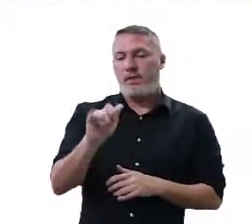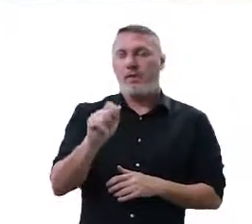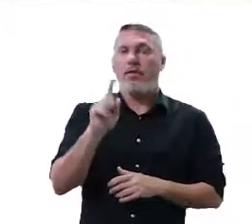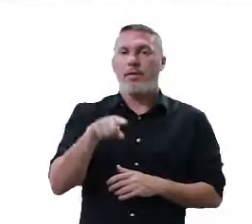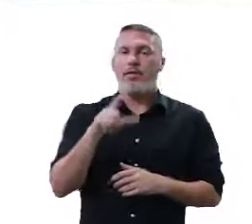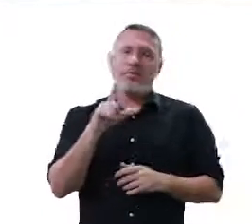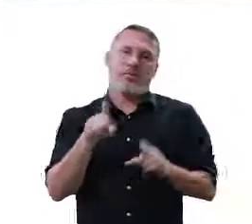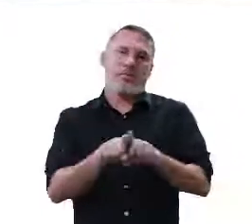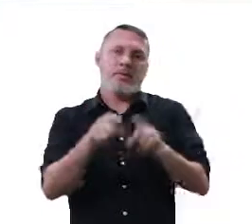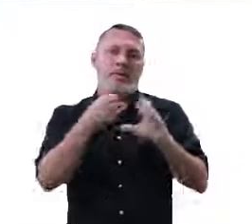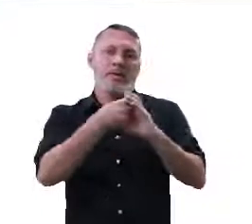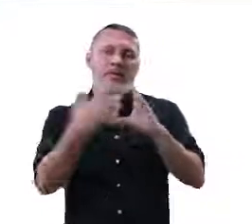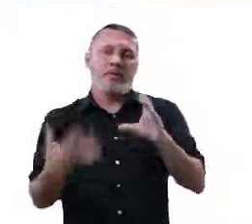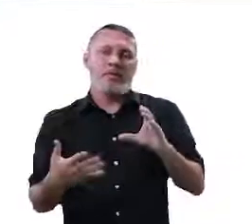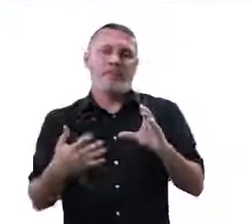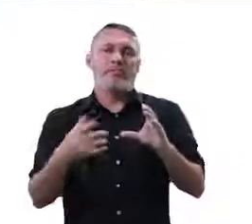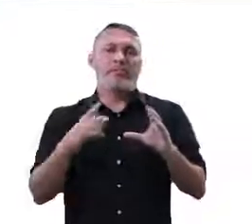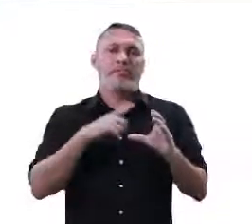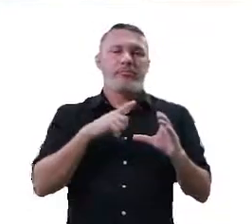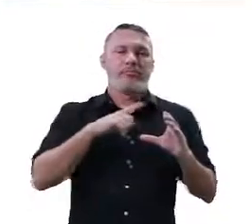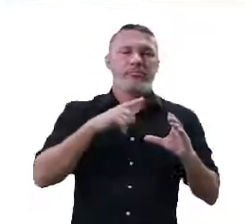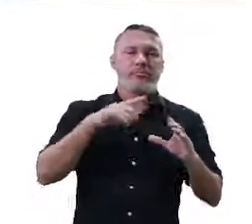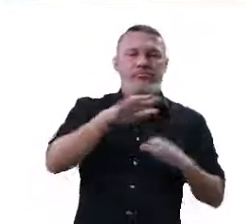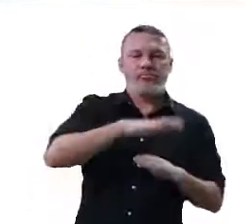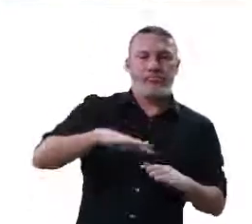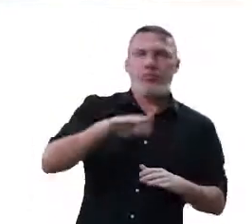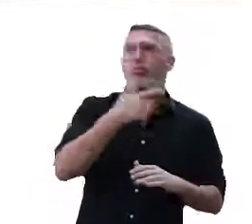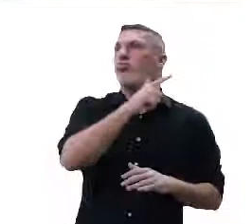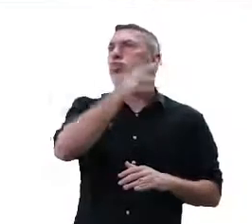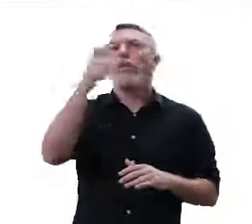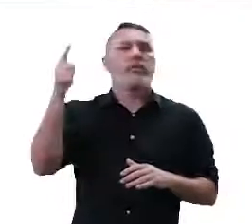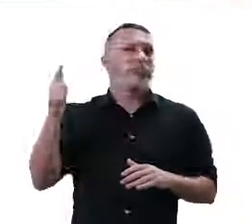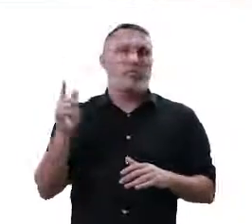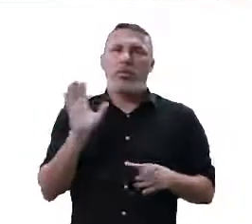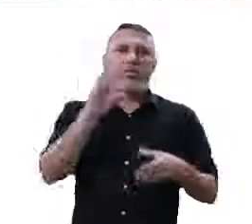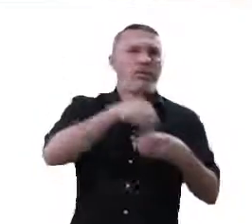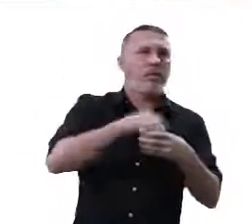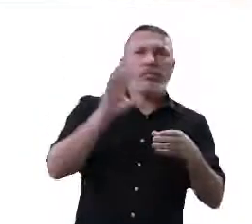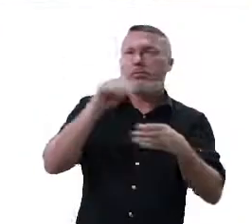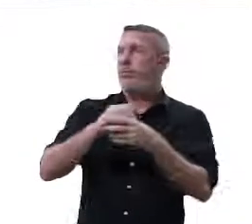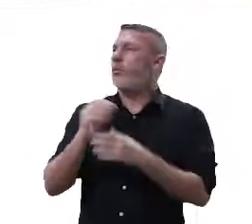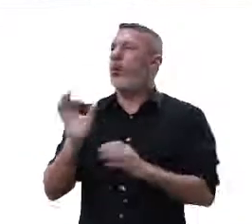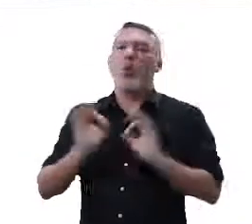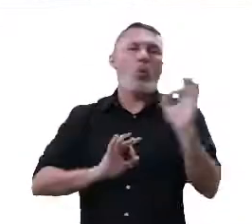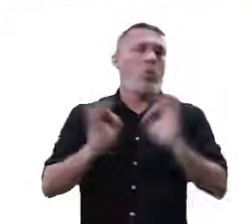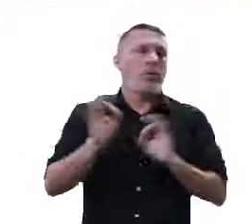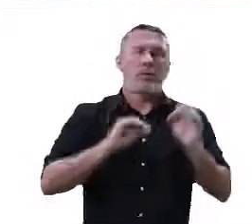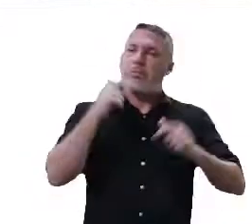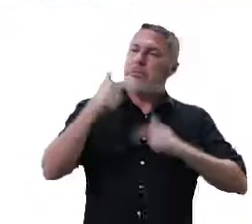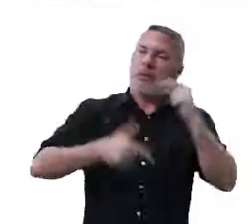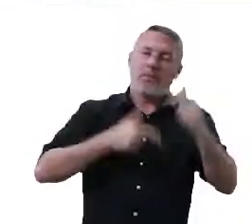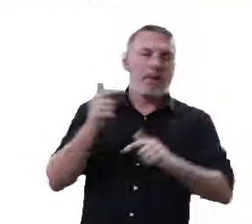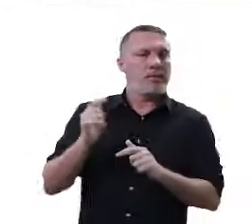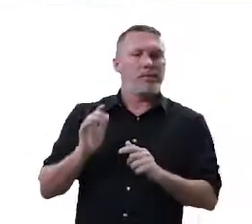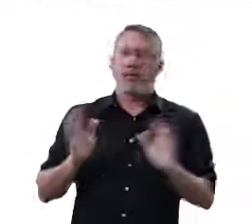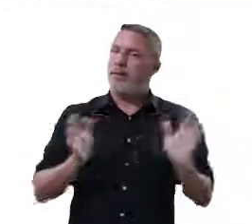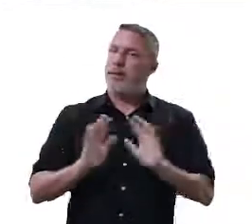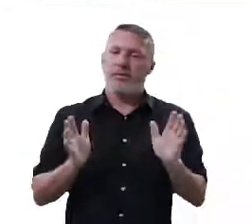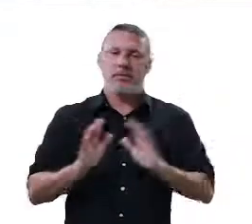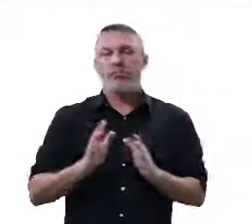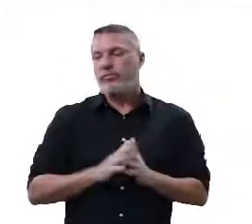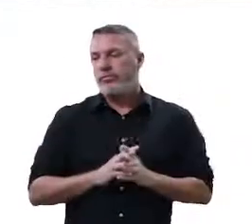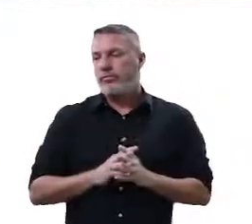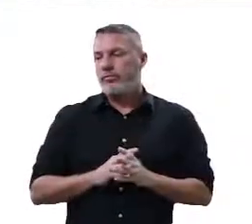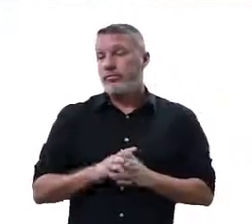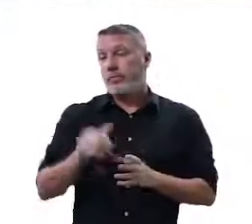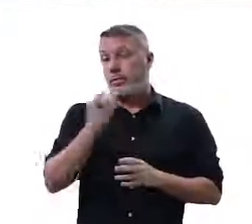uma característica do modo de produção capitalista, não existe mais-valia em outras formas de organização do trabalho. O